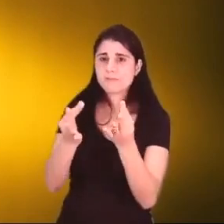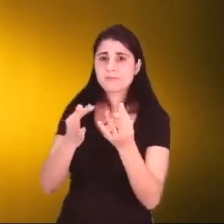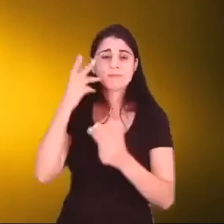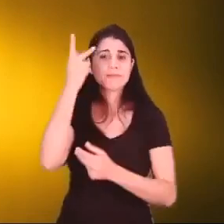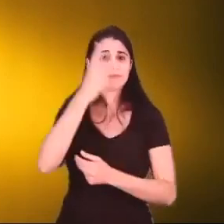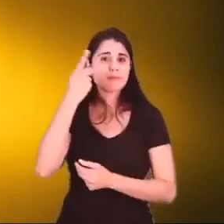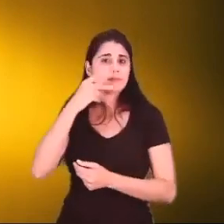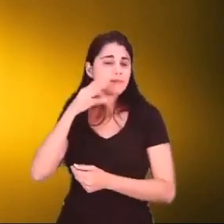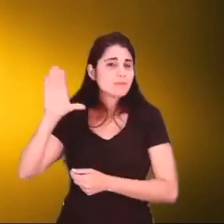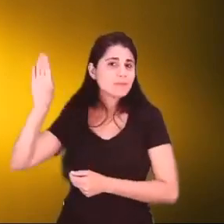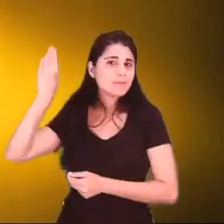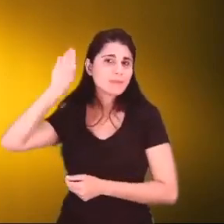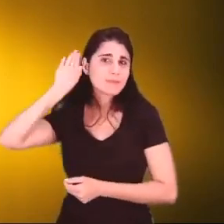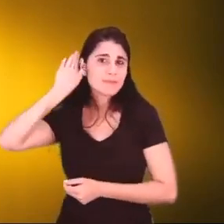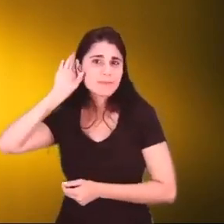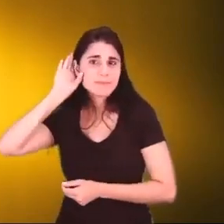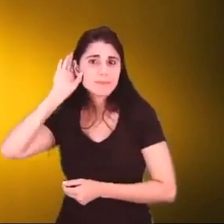ouvidos: